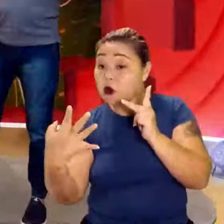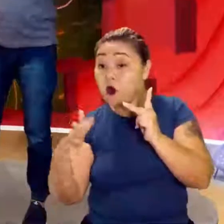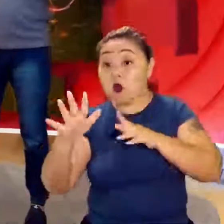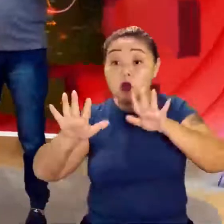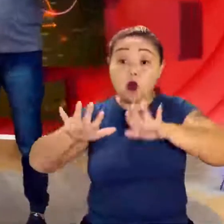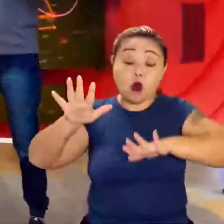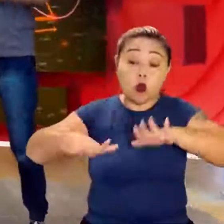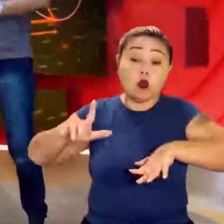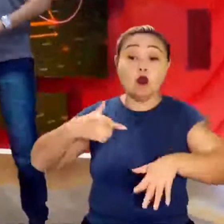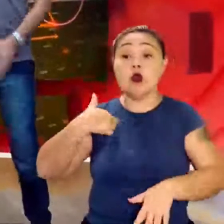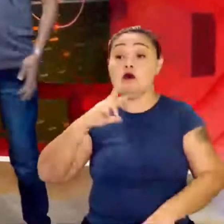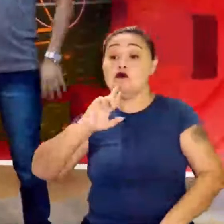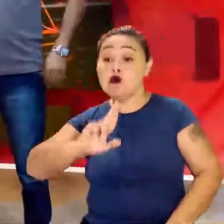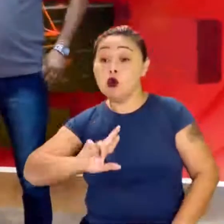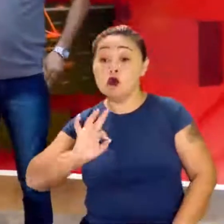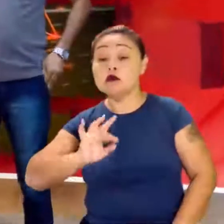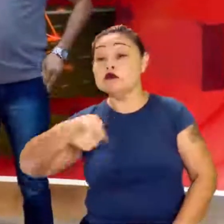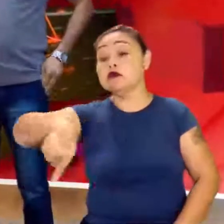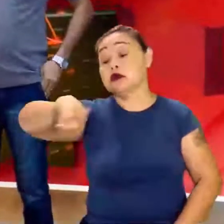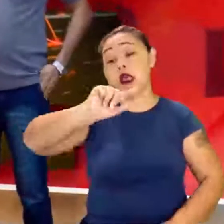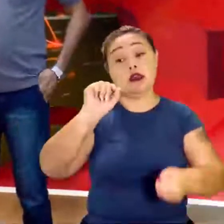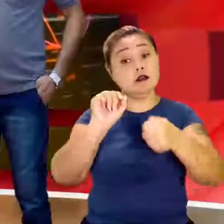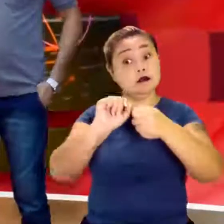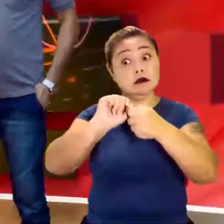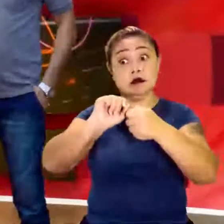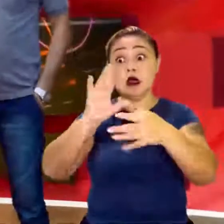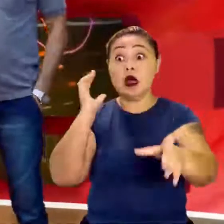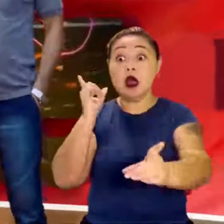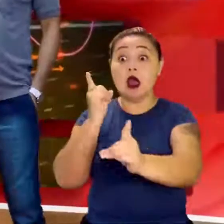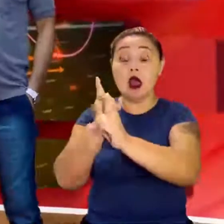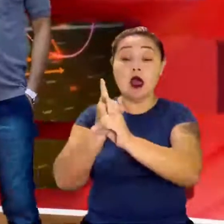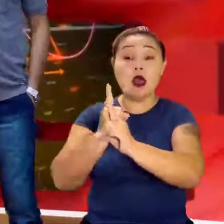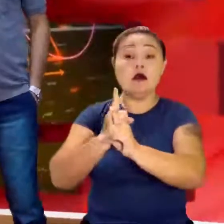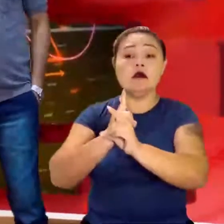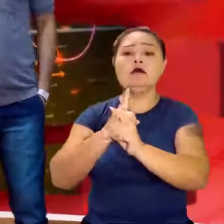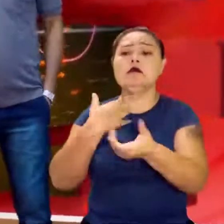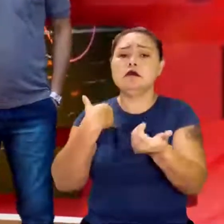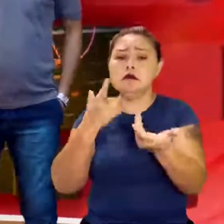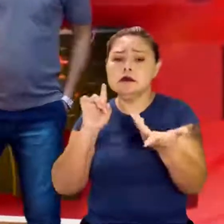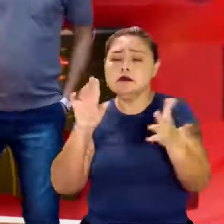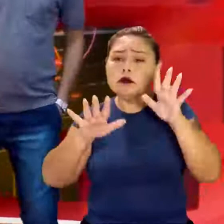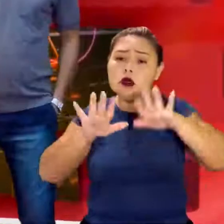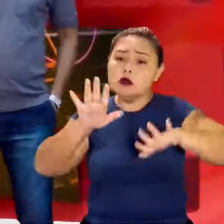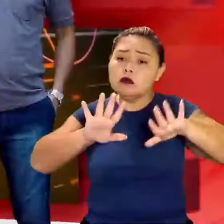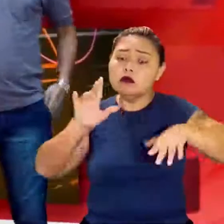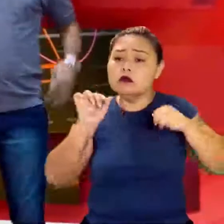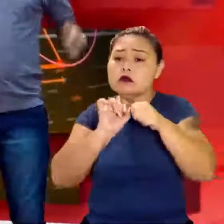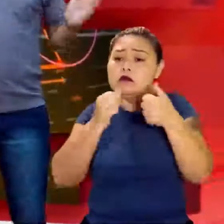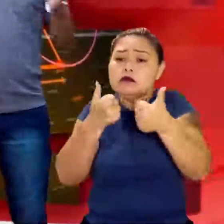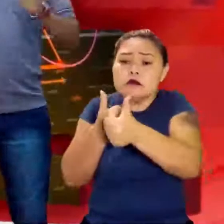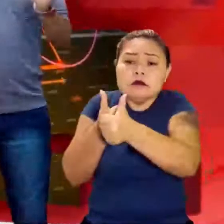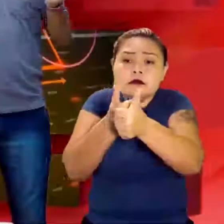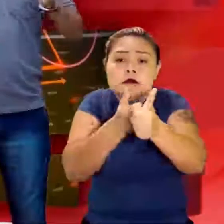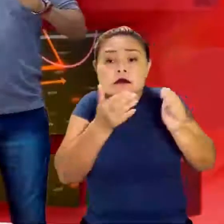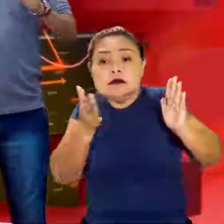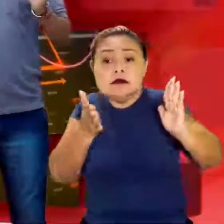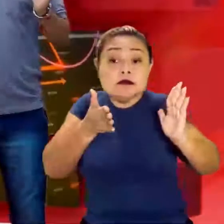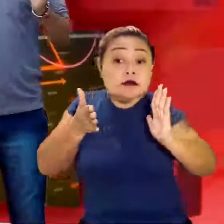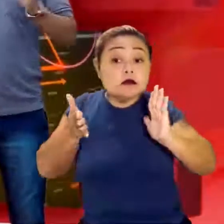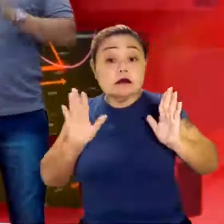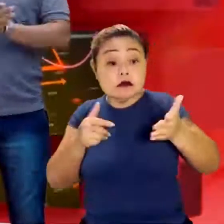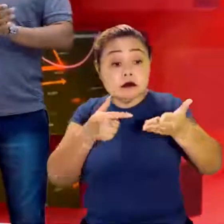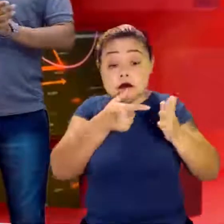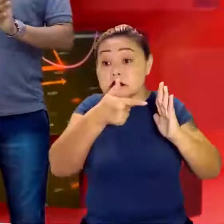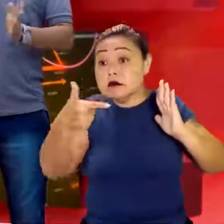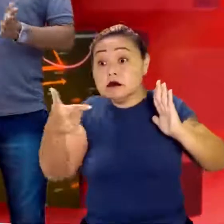Então, quando não der, é com vocês fazer essa descoberta, ou seja, ter aquela noção, né, da aproximação. Entre quais números?